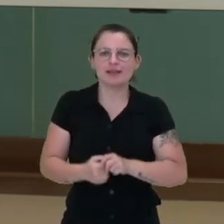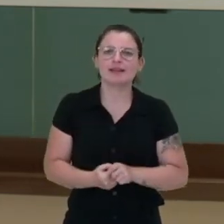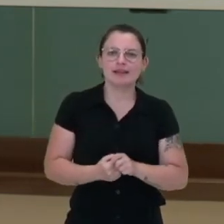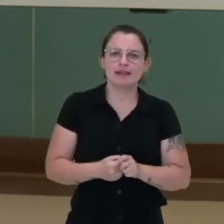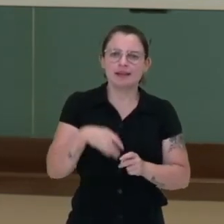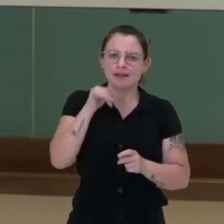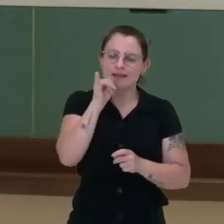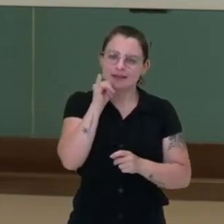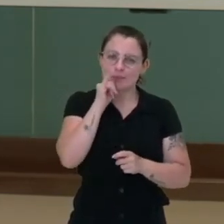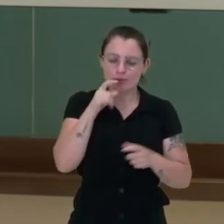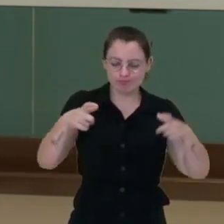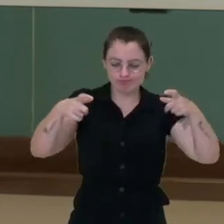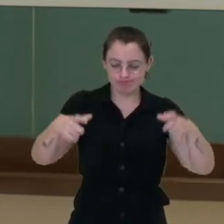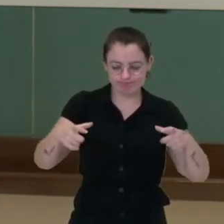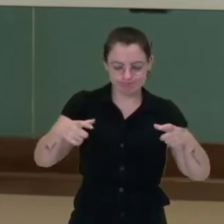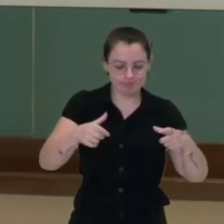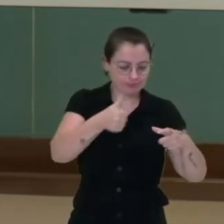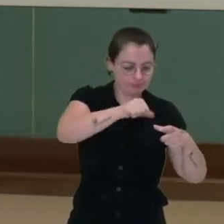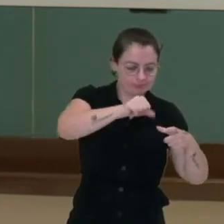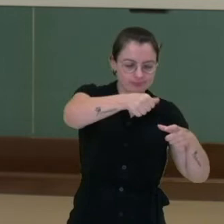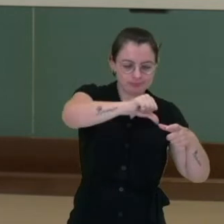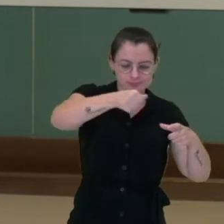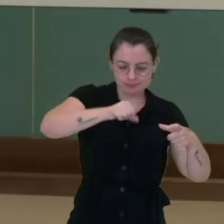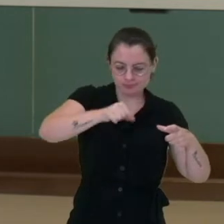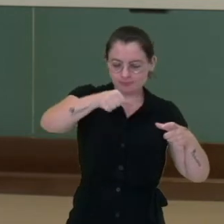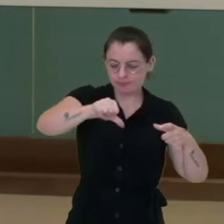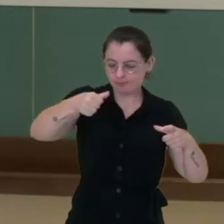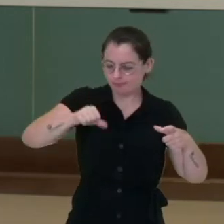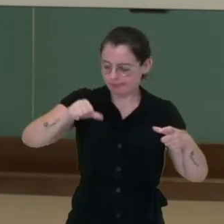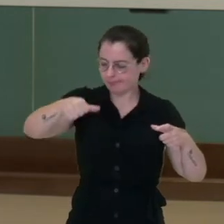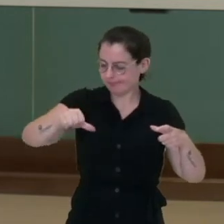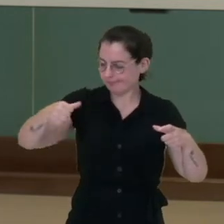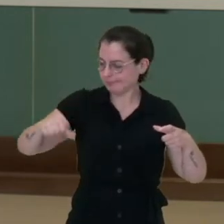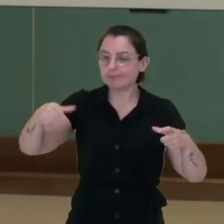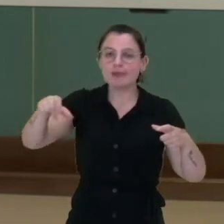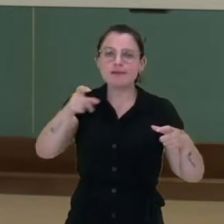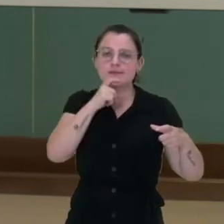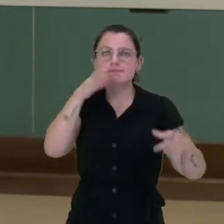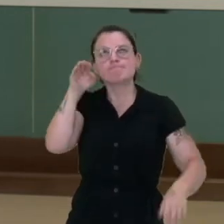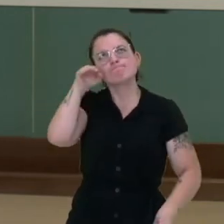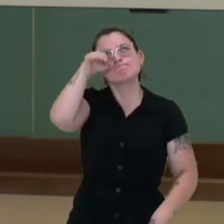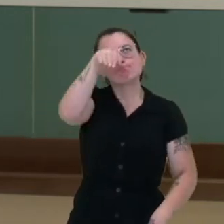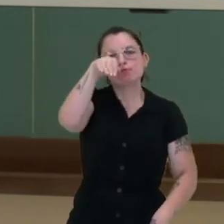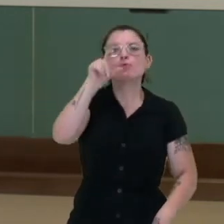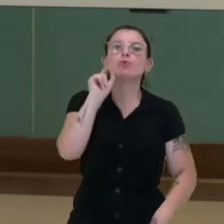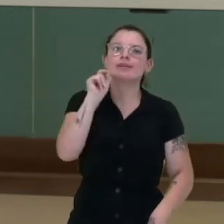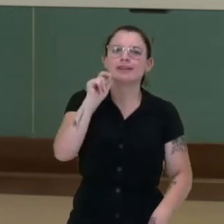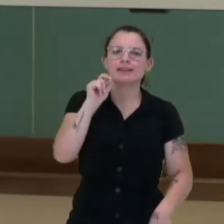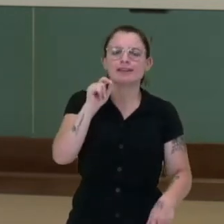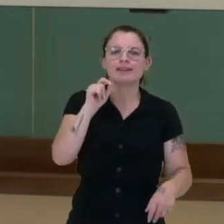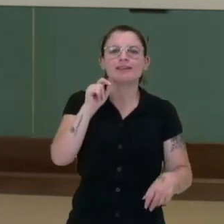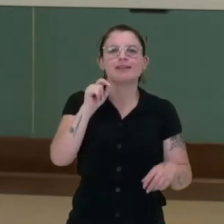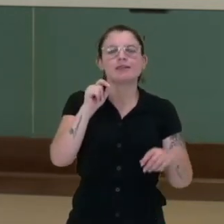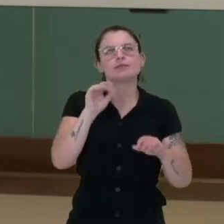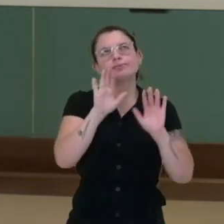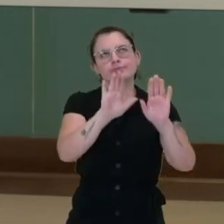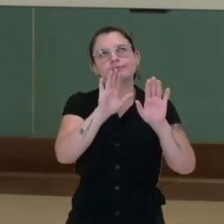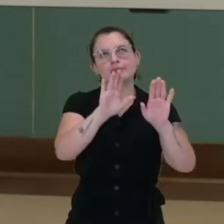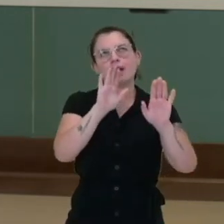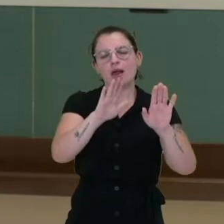da torneira. Isso mesmo, água líquida. Coloca no congelador, coloca no freezer. Passa um